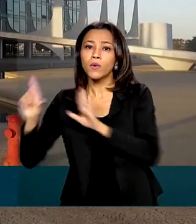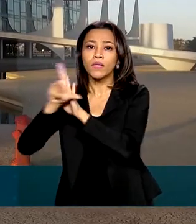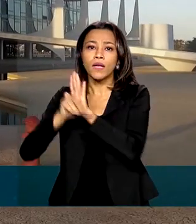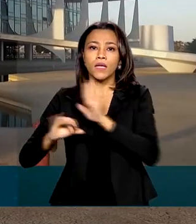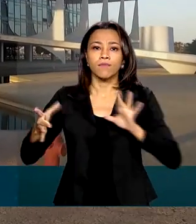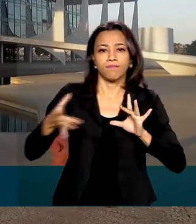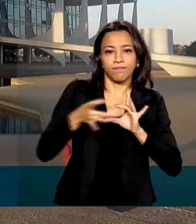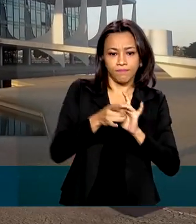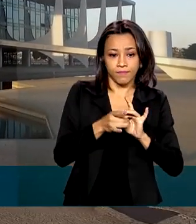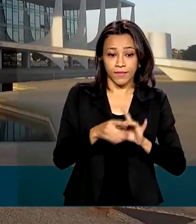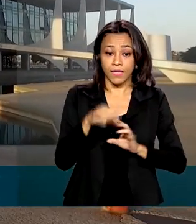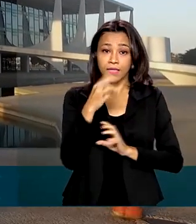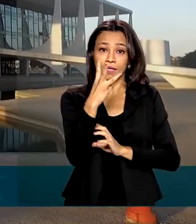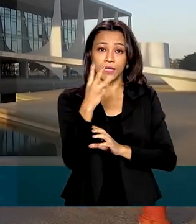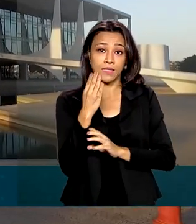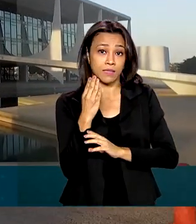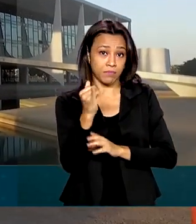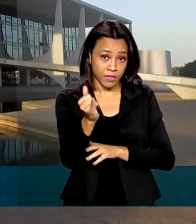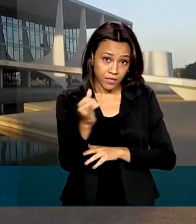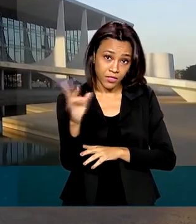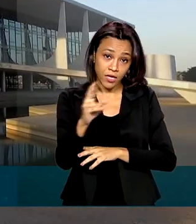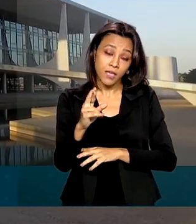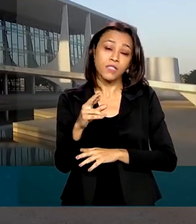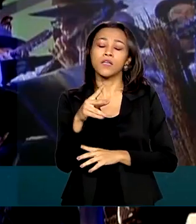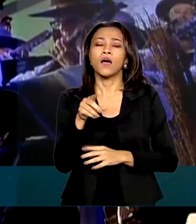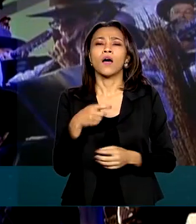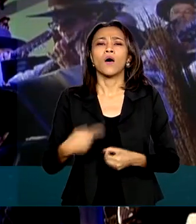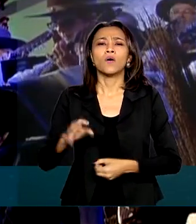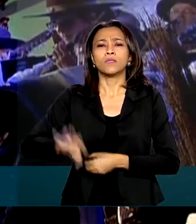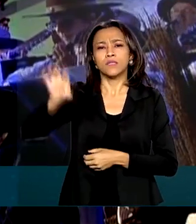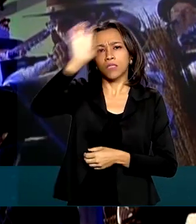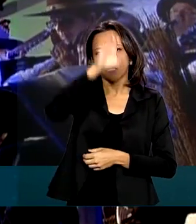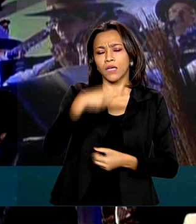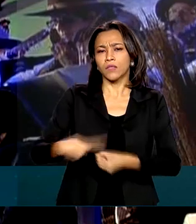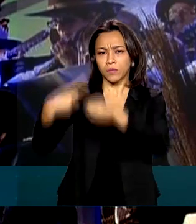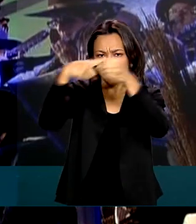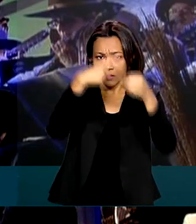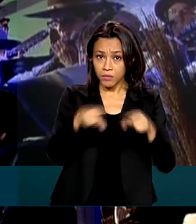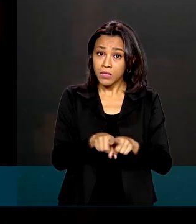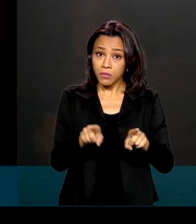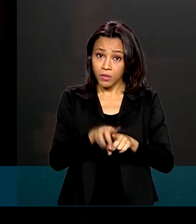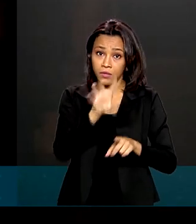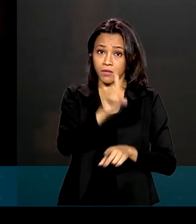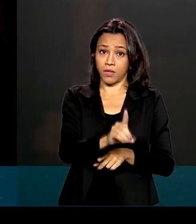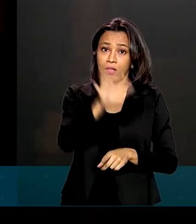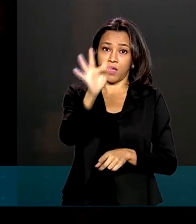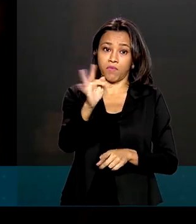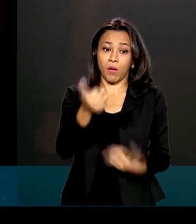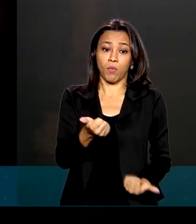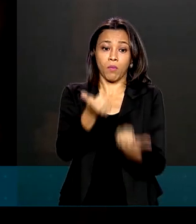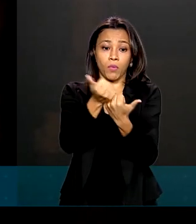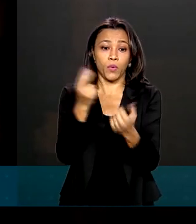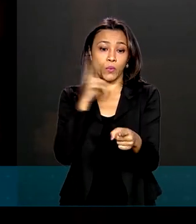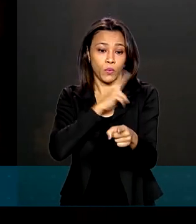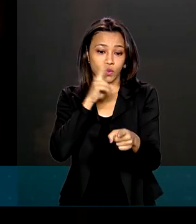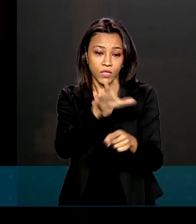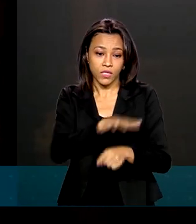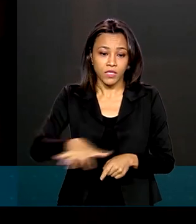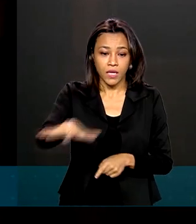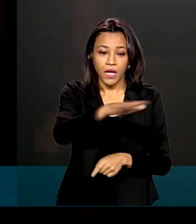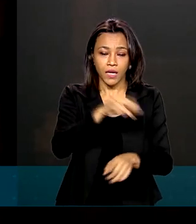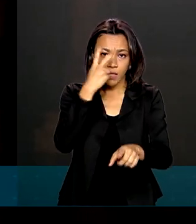foram destinados 3 bilhões de reais a estados municípios e ao distrito federal para ações emergenciais na área de cultura